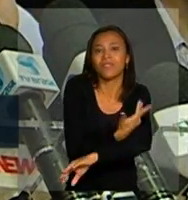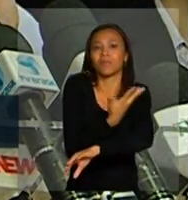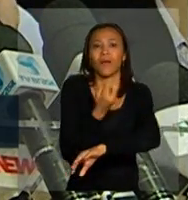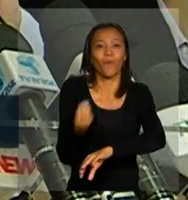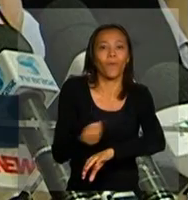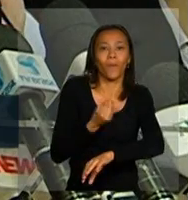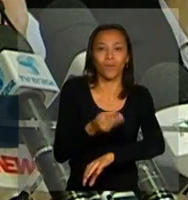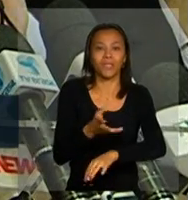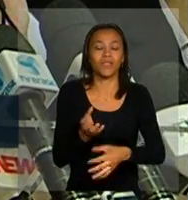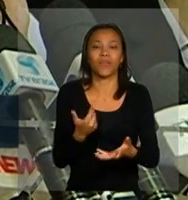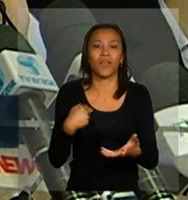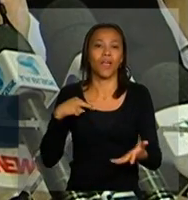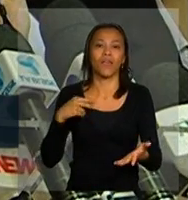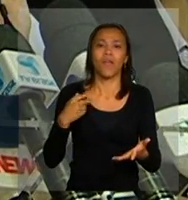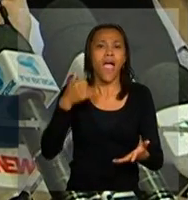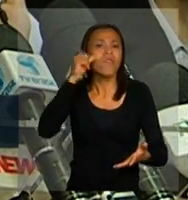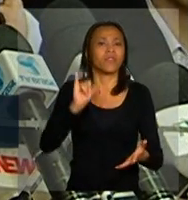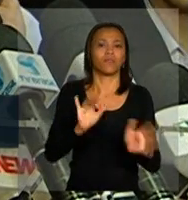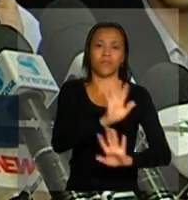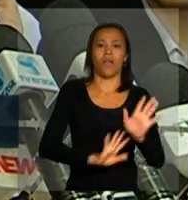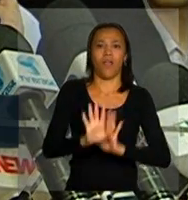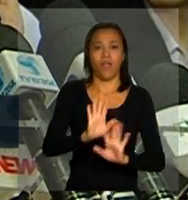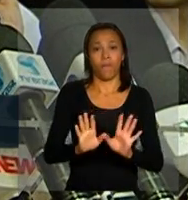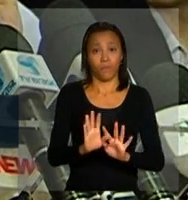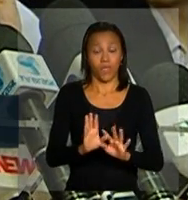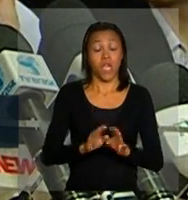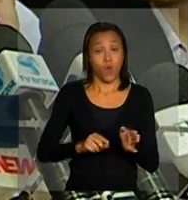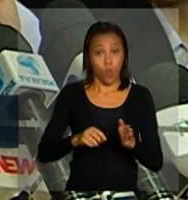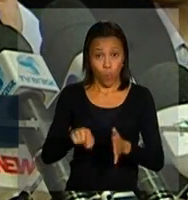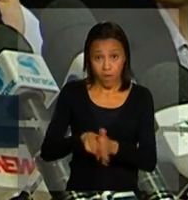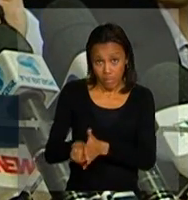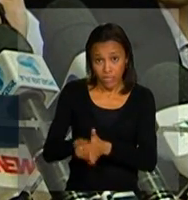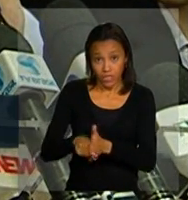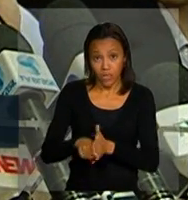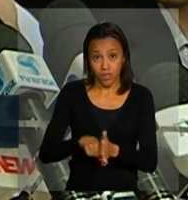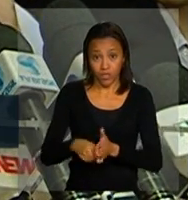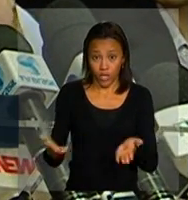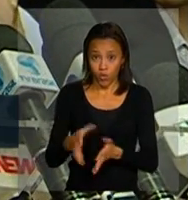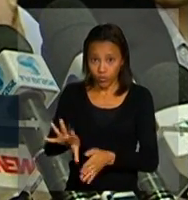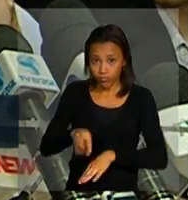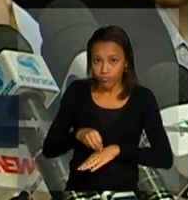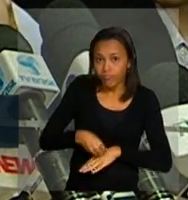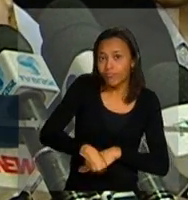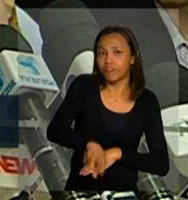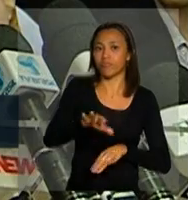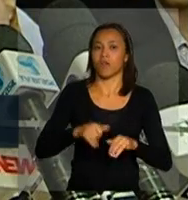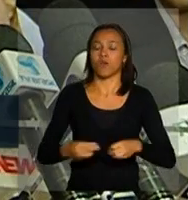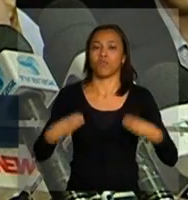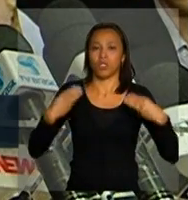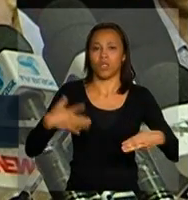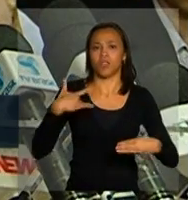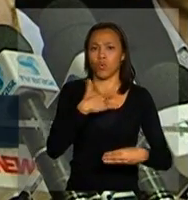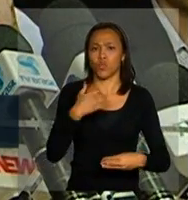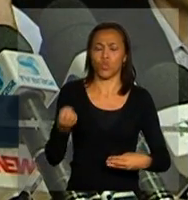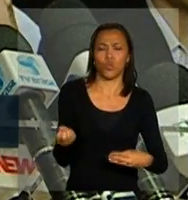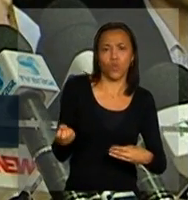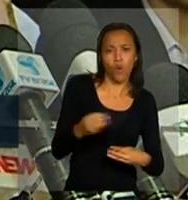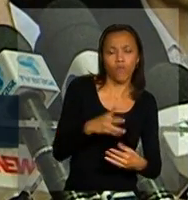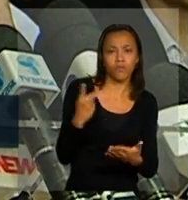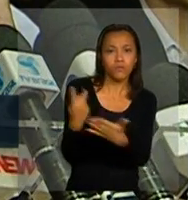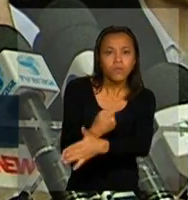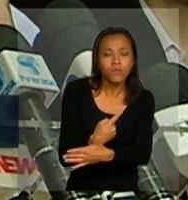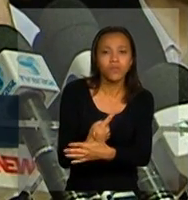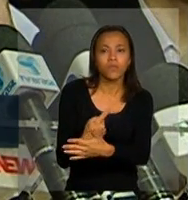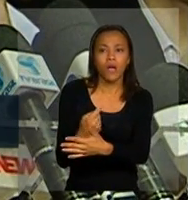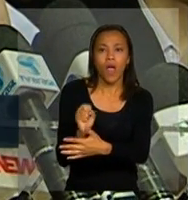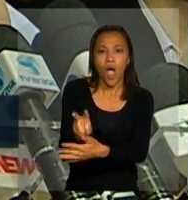ter atitudes de prevenção. Um dado que o Ministério da Saúde mostra hoje, quando a gente pega os casos novos